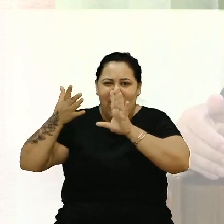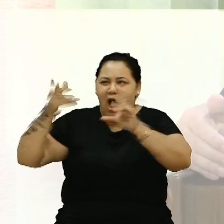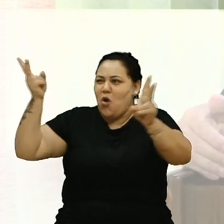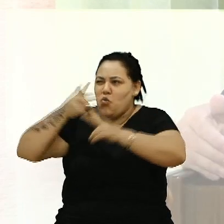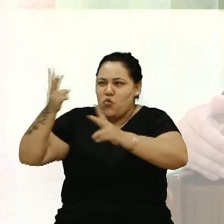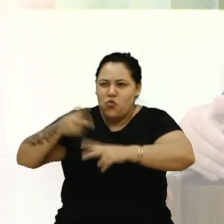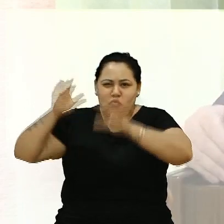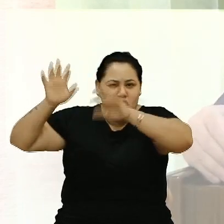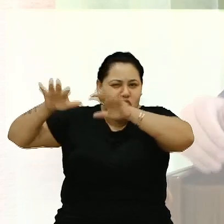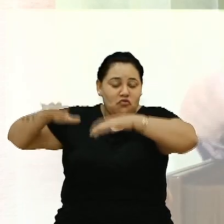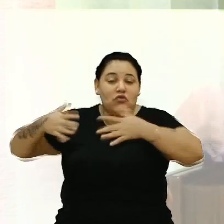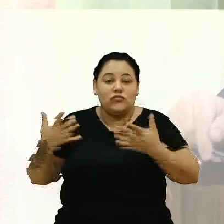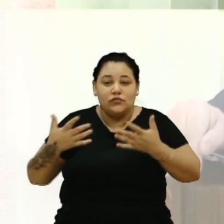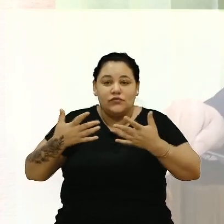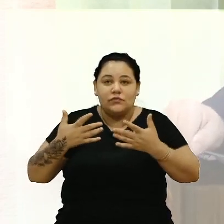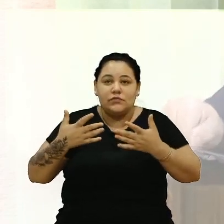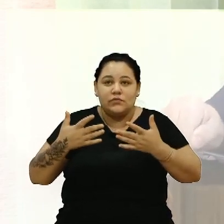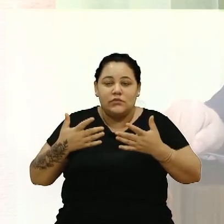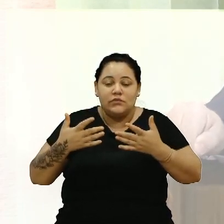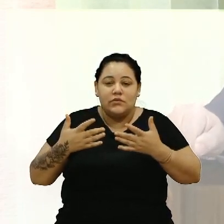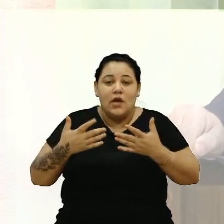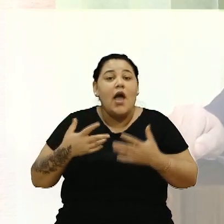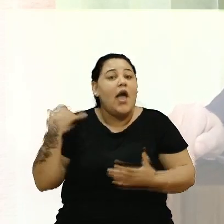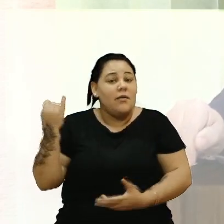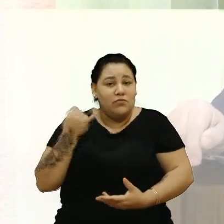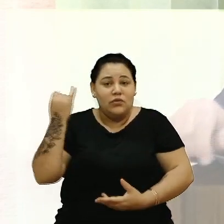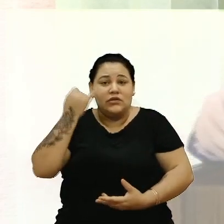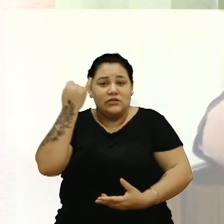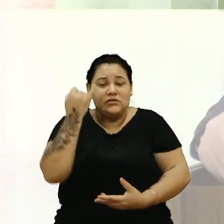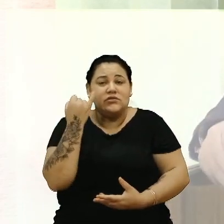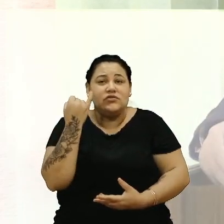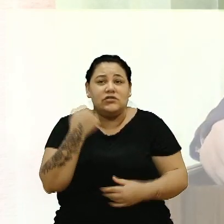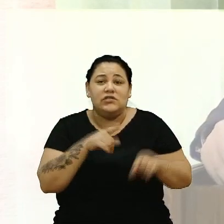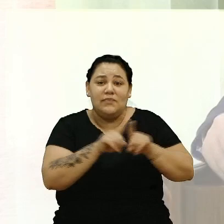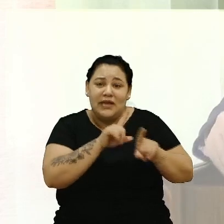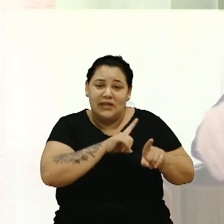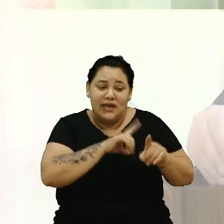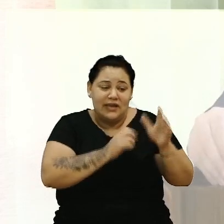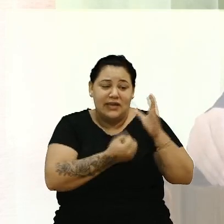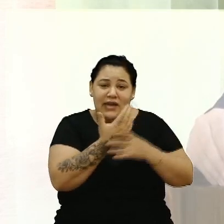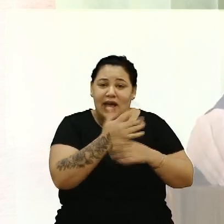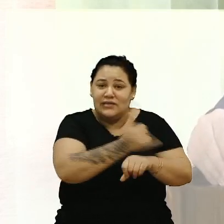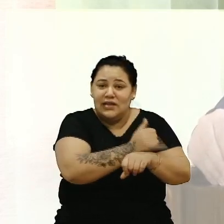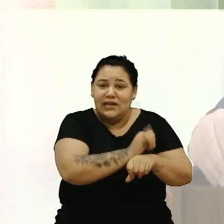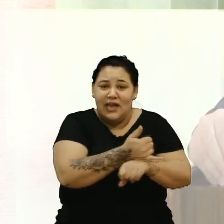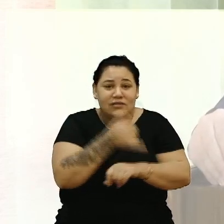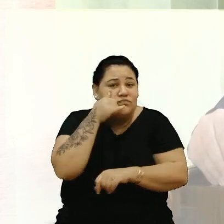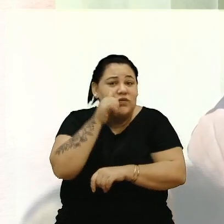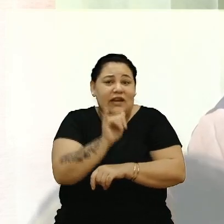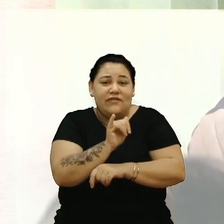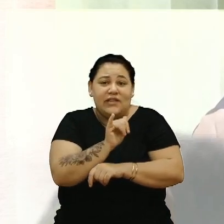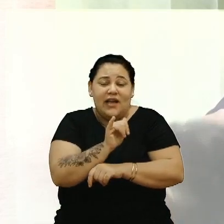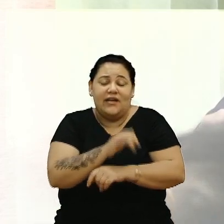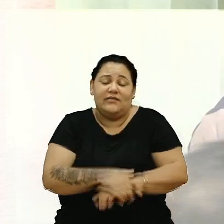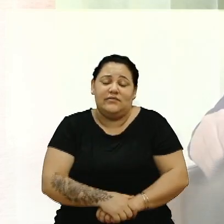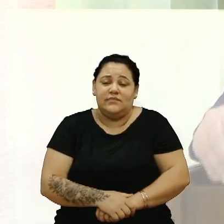comuns, é imperativo a gente fortalecer e ter estratégias, né, preventivas para a resposta.